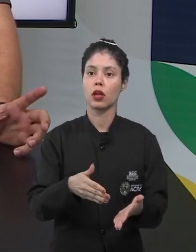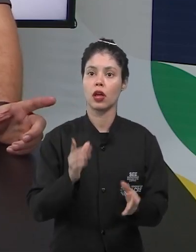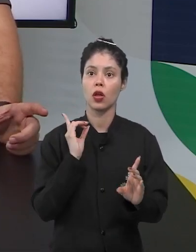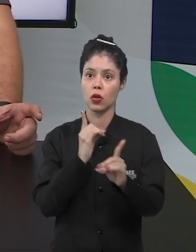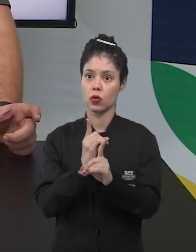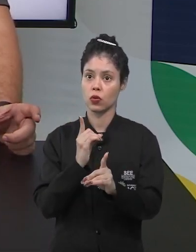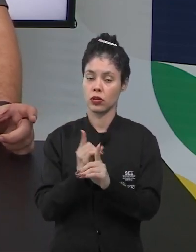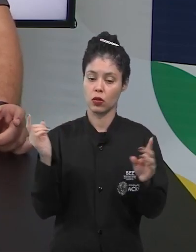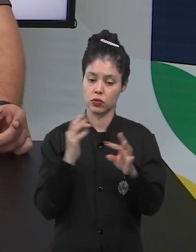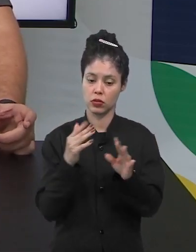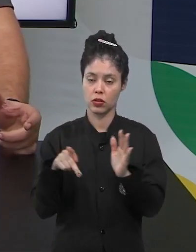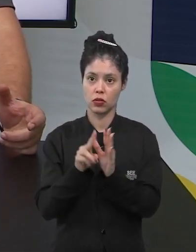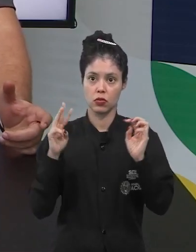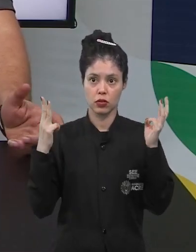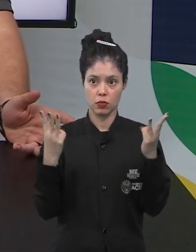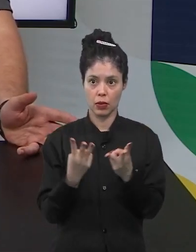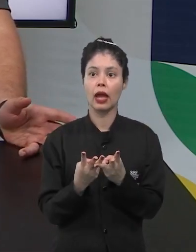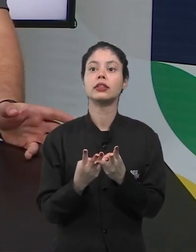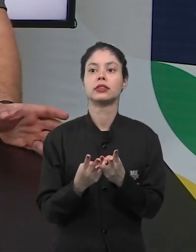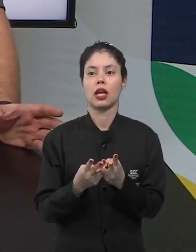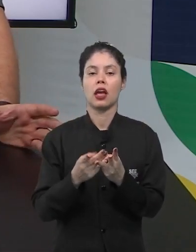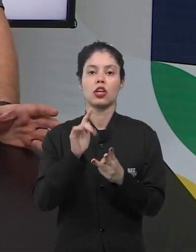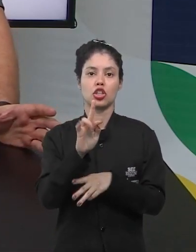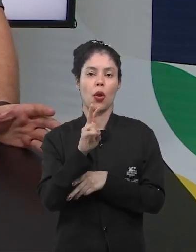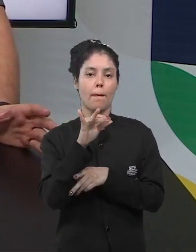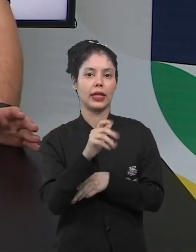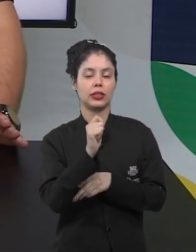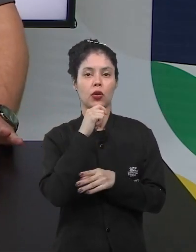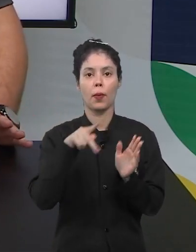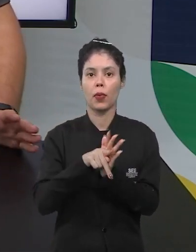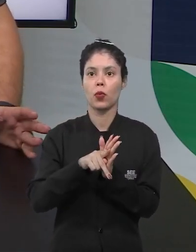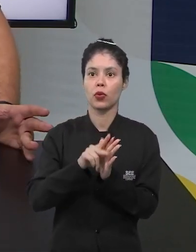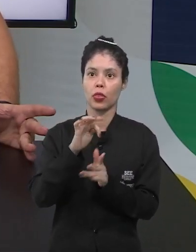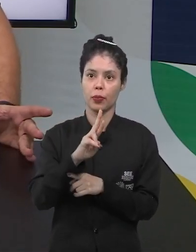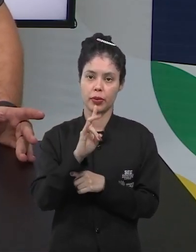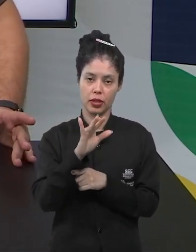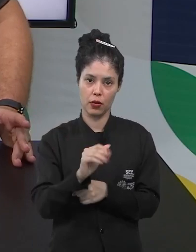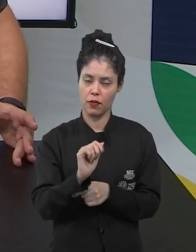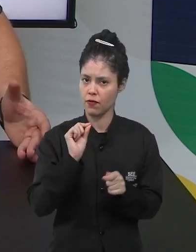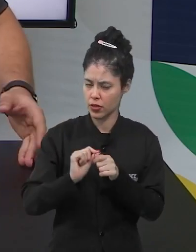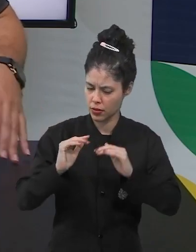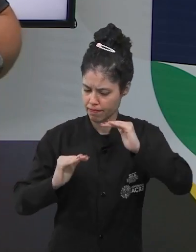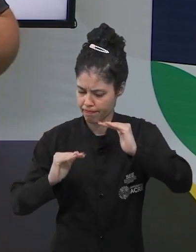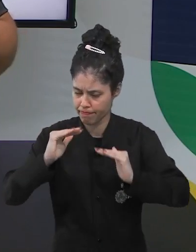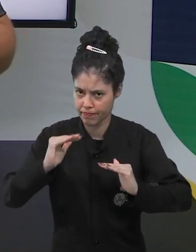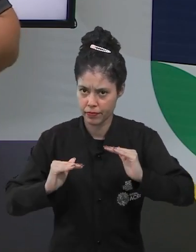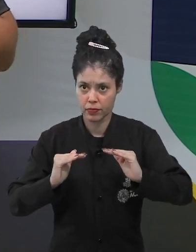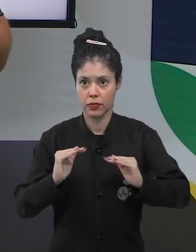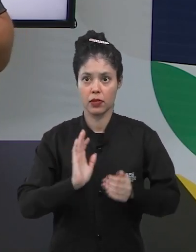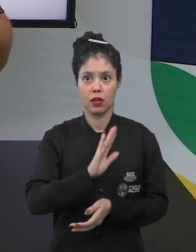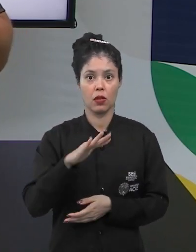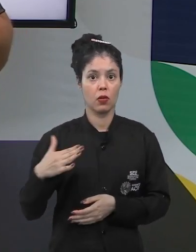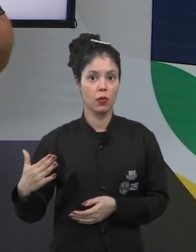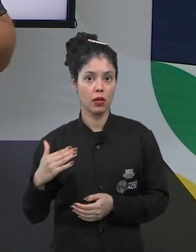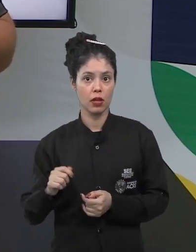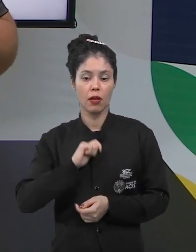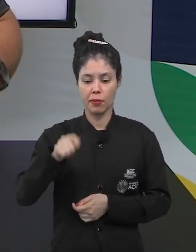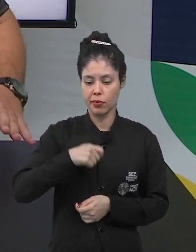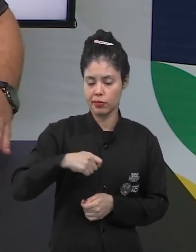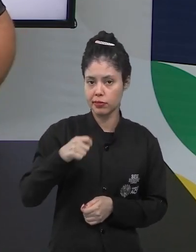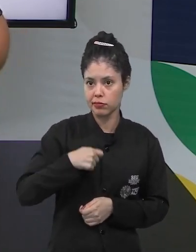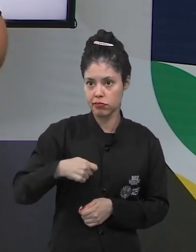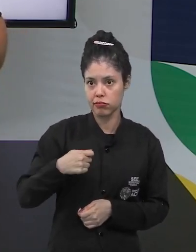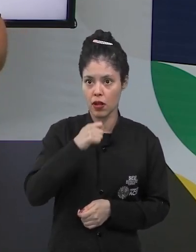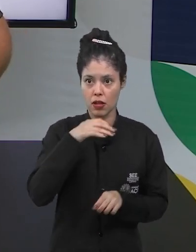o centro de massa que coincida com o centro geométrico desse pneu. A gente sabe que para fazer o balanceamento do pneu é quando há aquelas